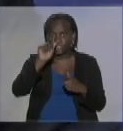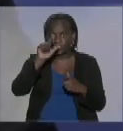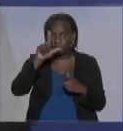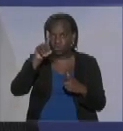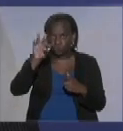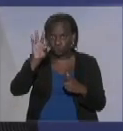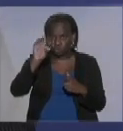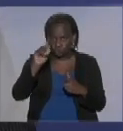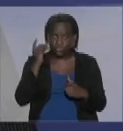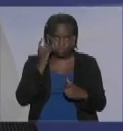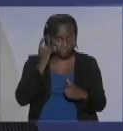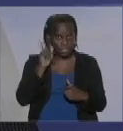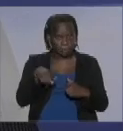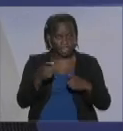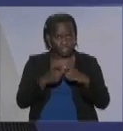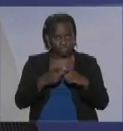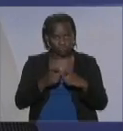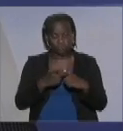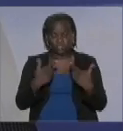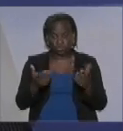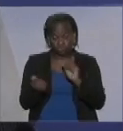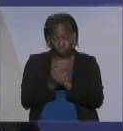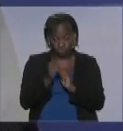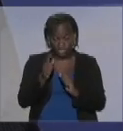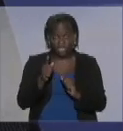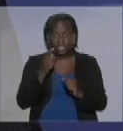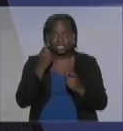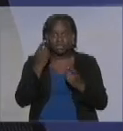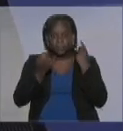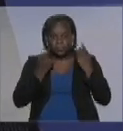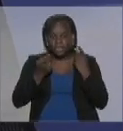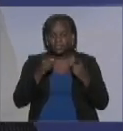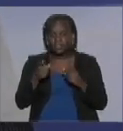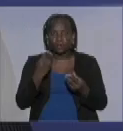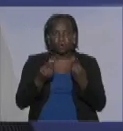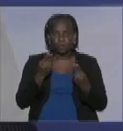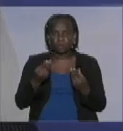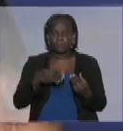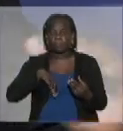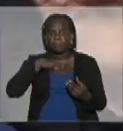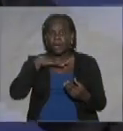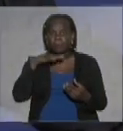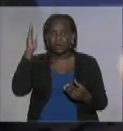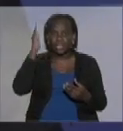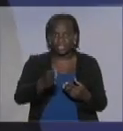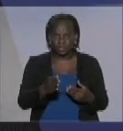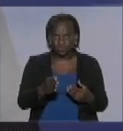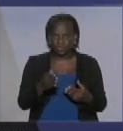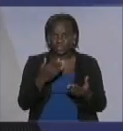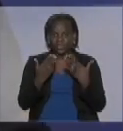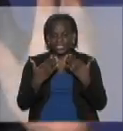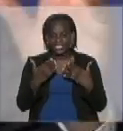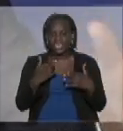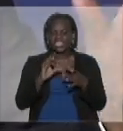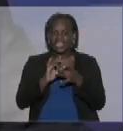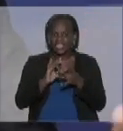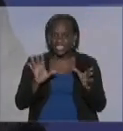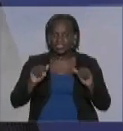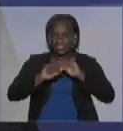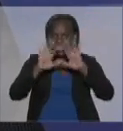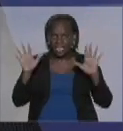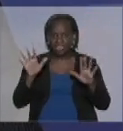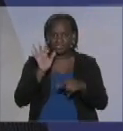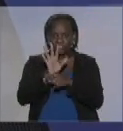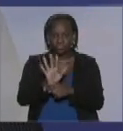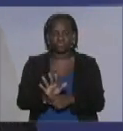médico, né? E a gente está criando aí uma forma de ter uma linguagem. Criamos aí o papo reto, né? Aquele papo aberto,